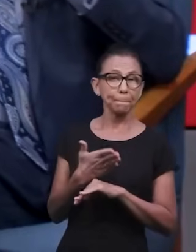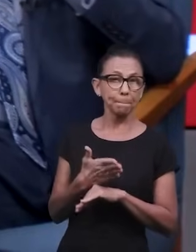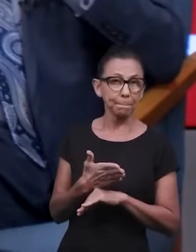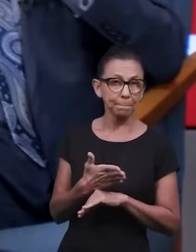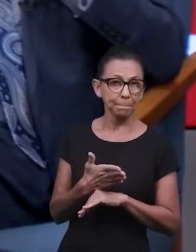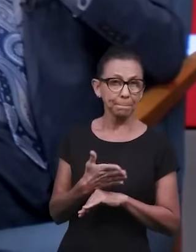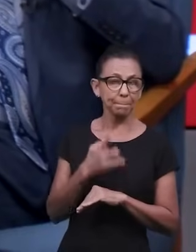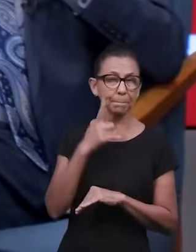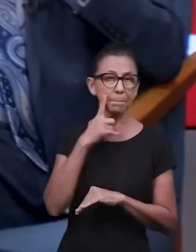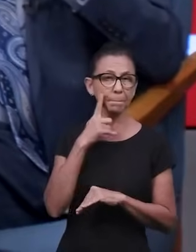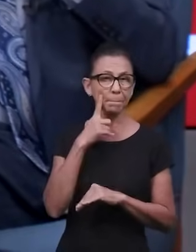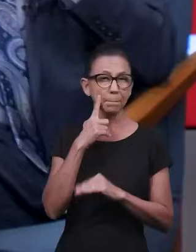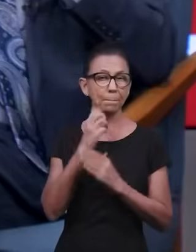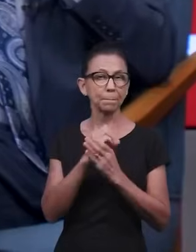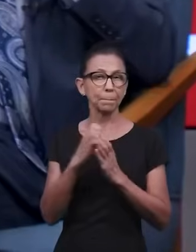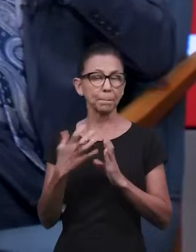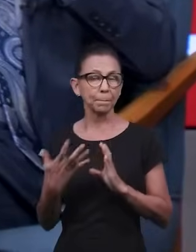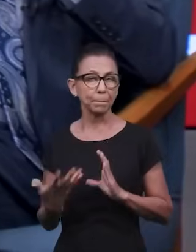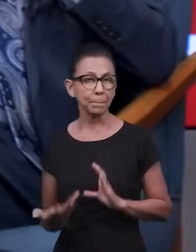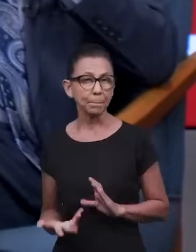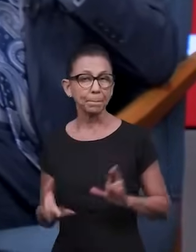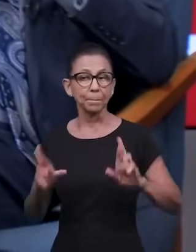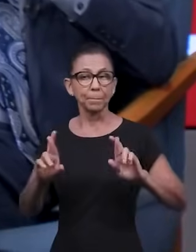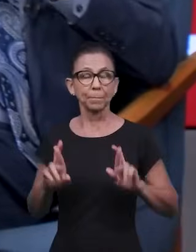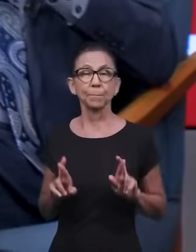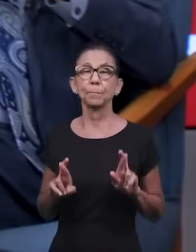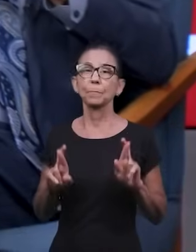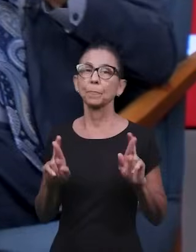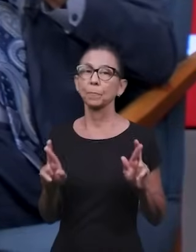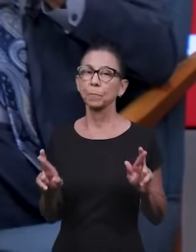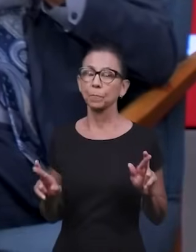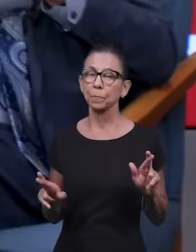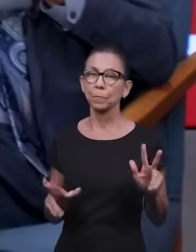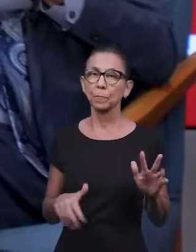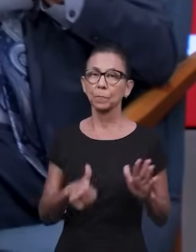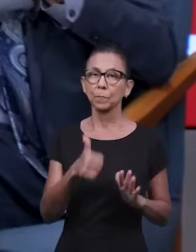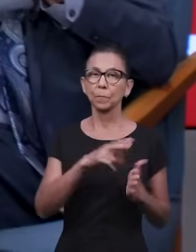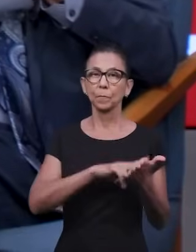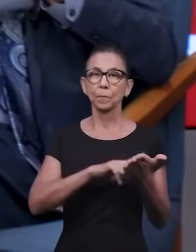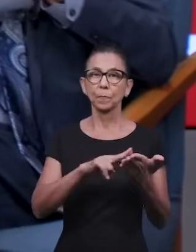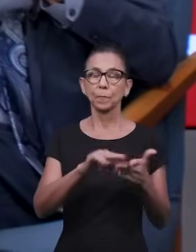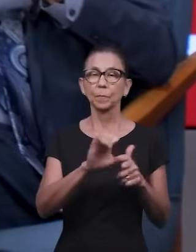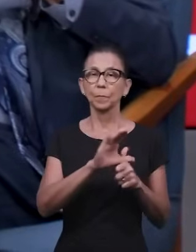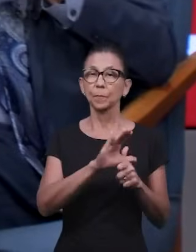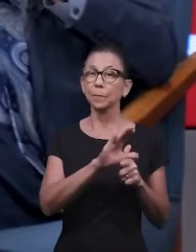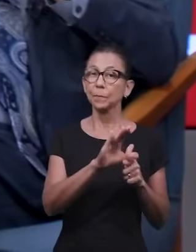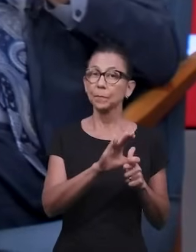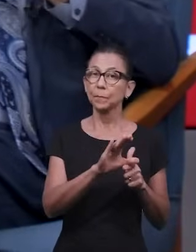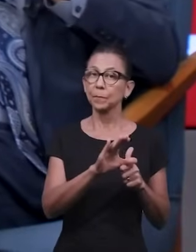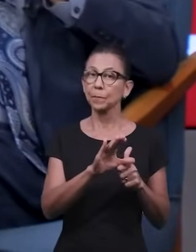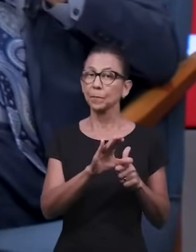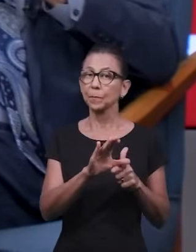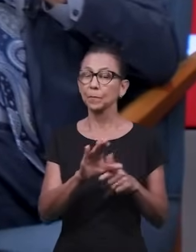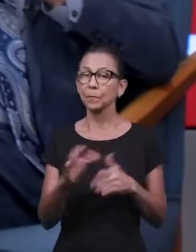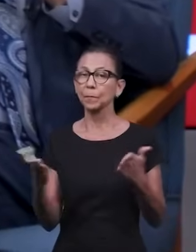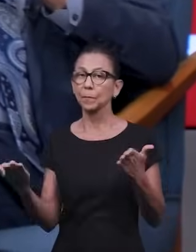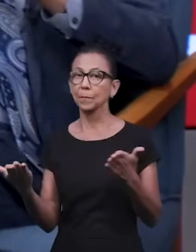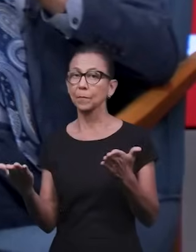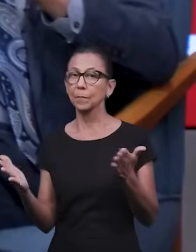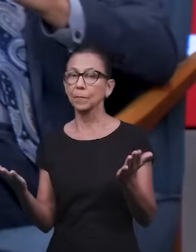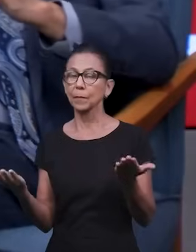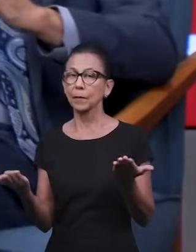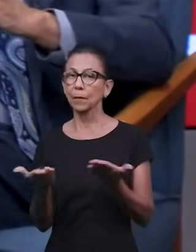veja que ele tá fazendo uma colocação diferente da primeira carta aos Coríntios quando eles assim